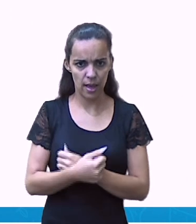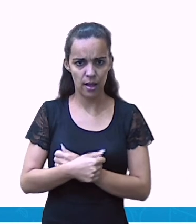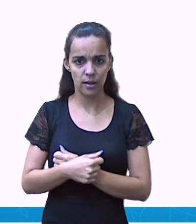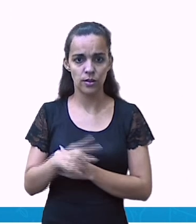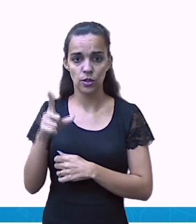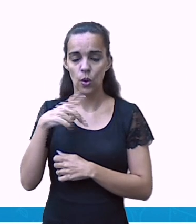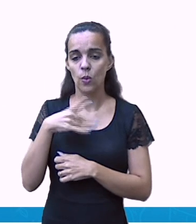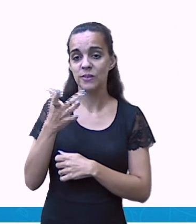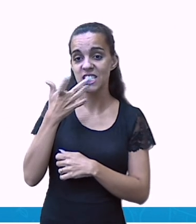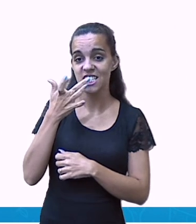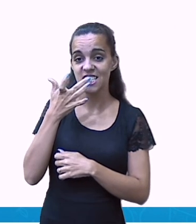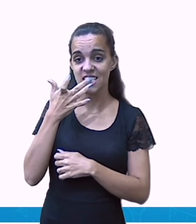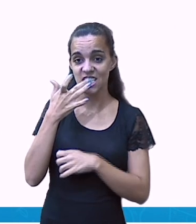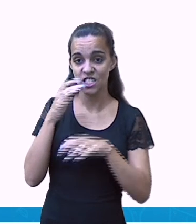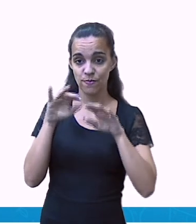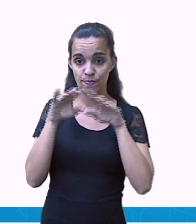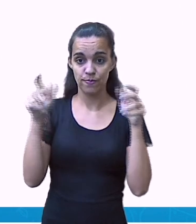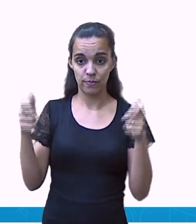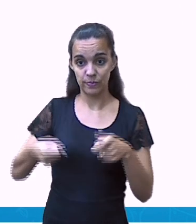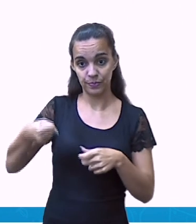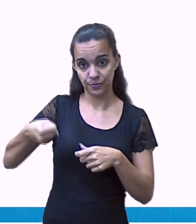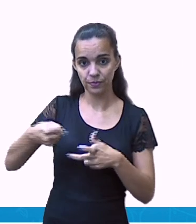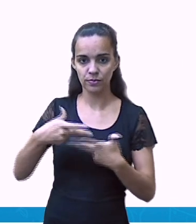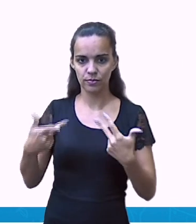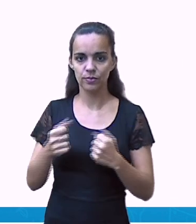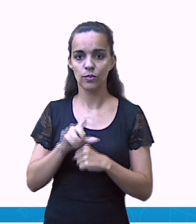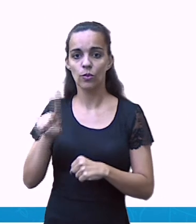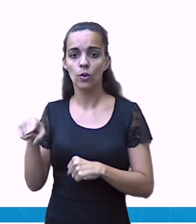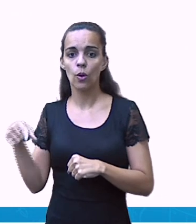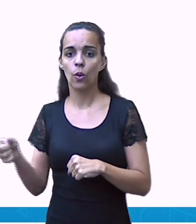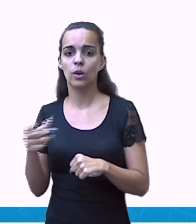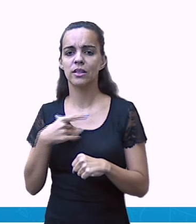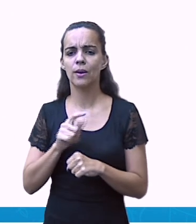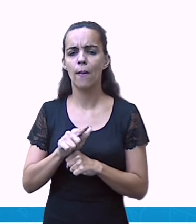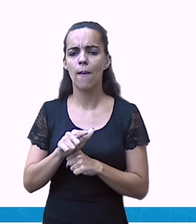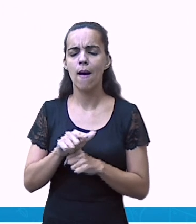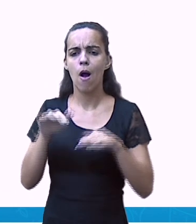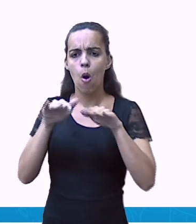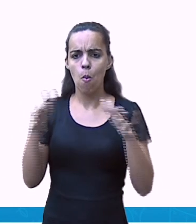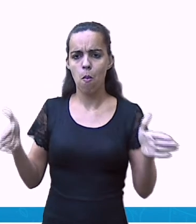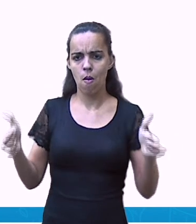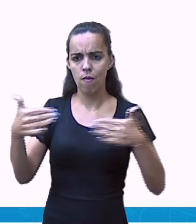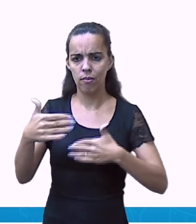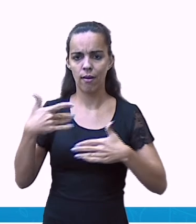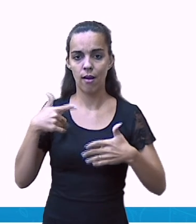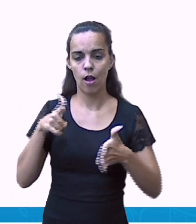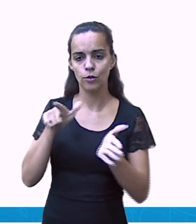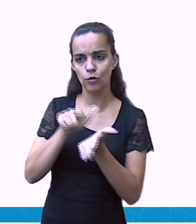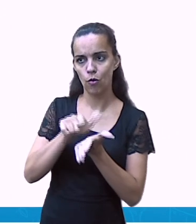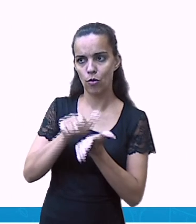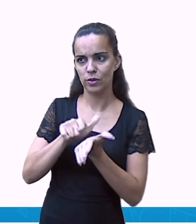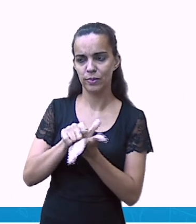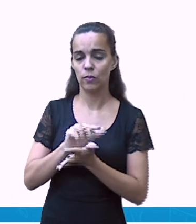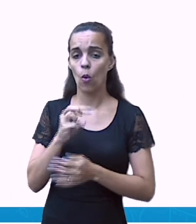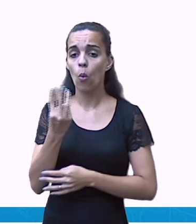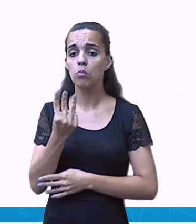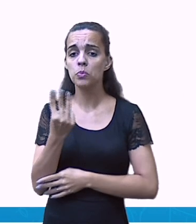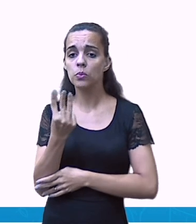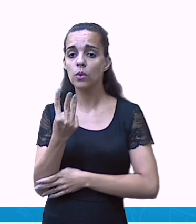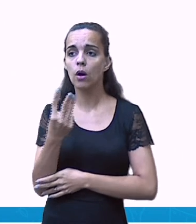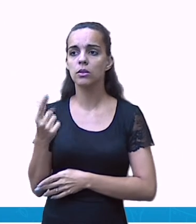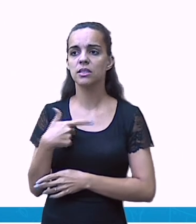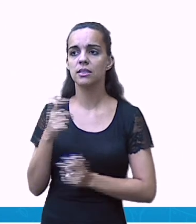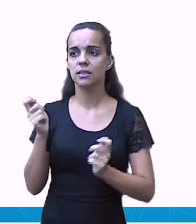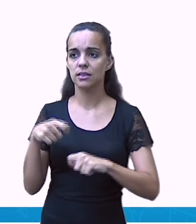saco plástico que é material permeável? Ou será uma caixa de papelão? Qual dessas pessoas aqui,